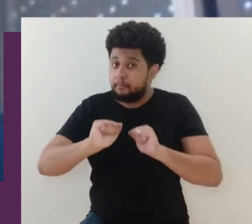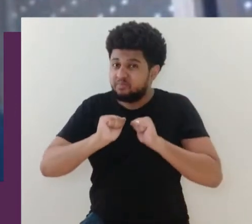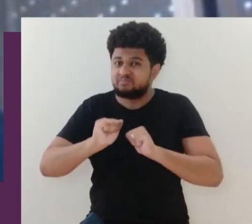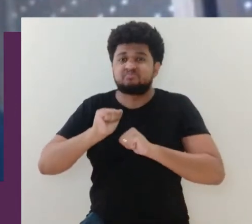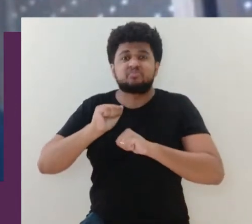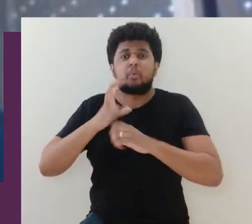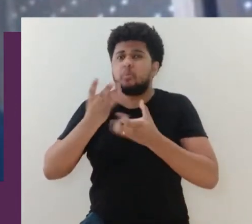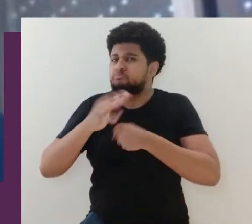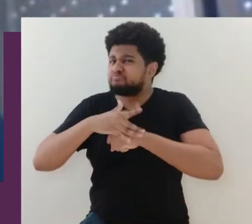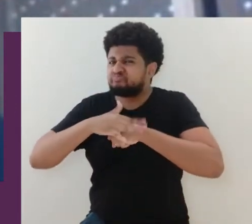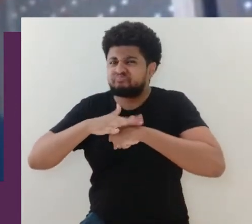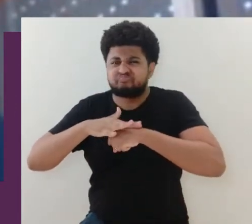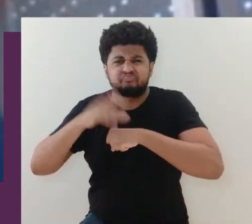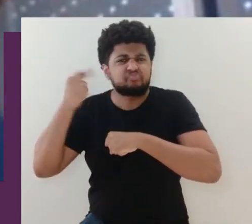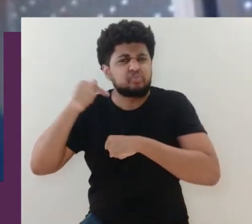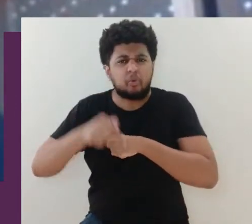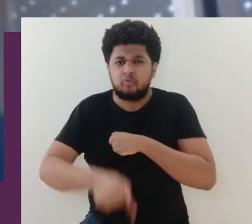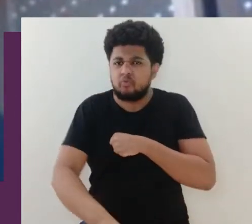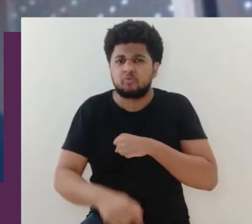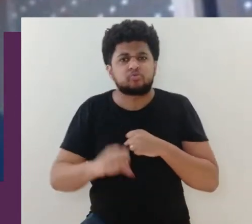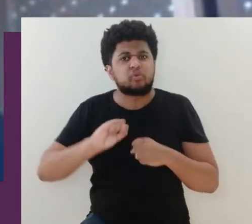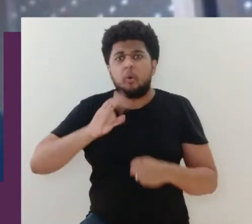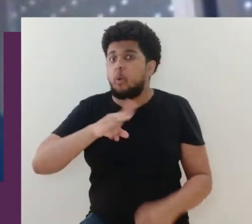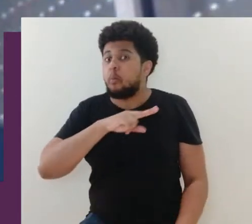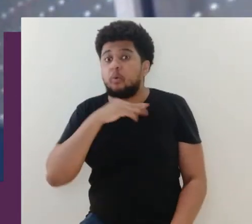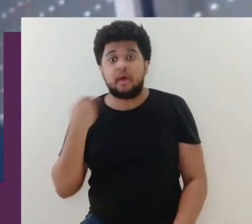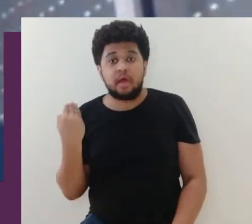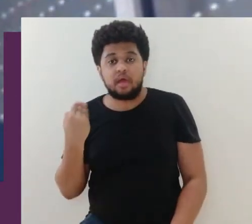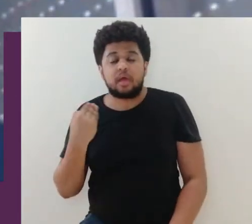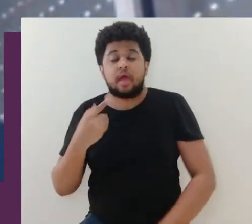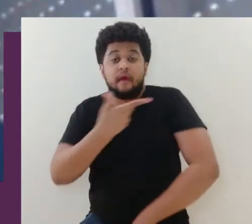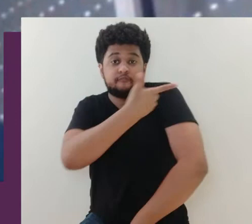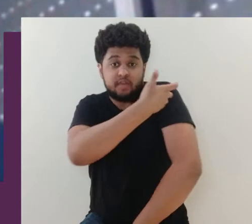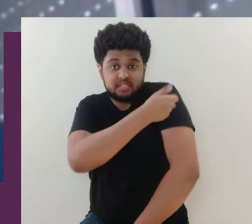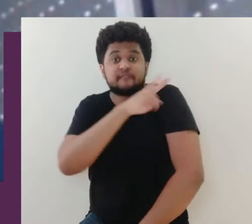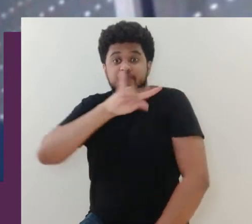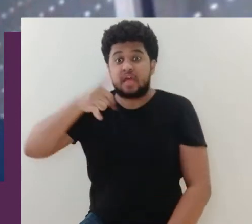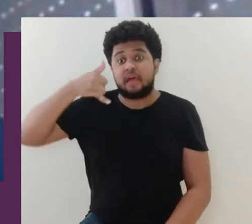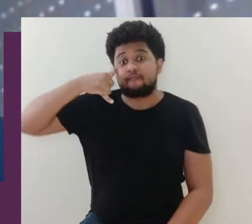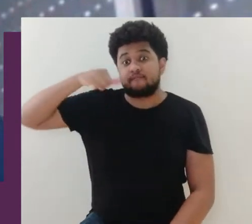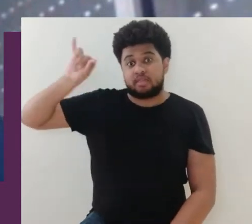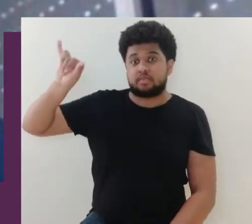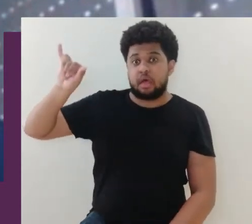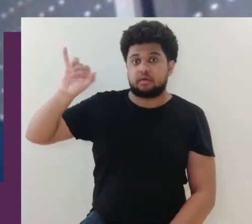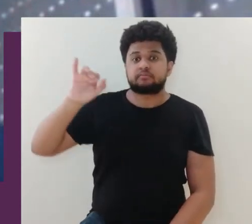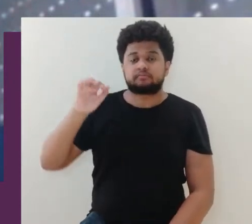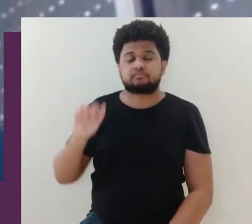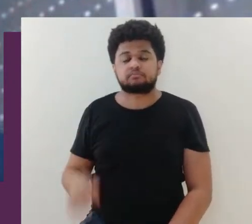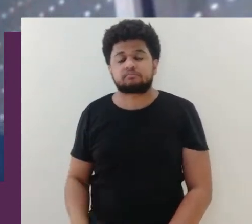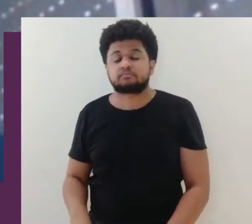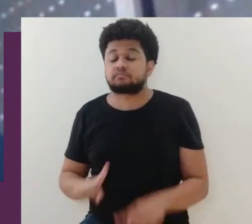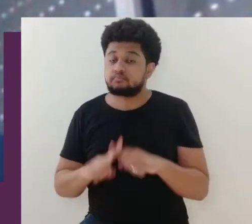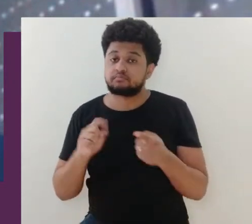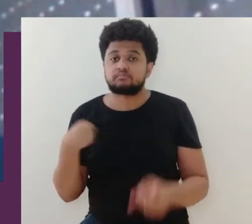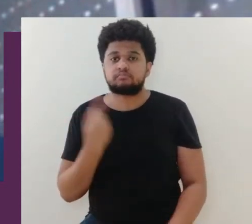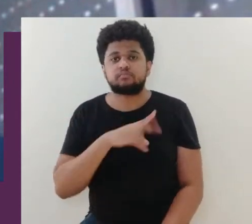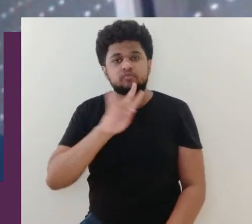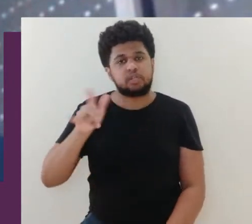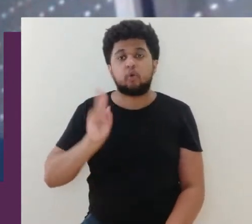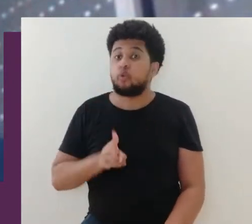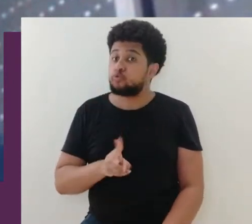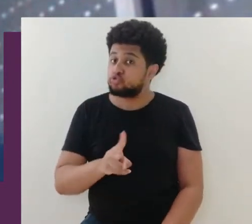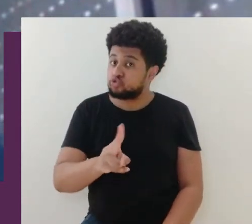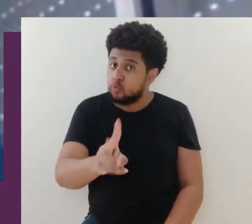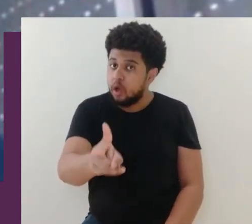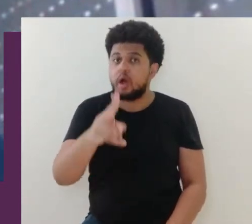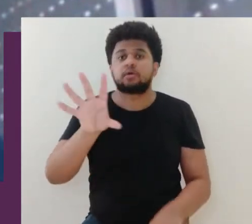é ela realmente ficar muito ruim ou evoluir para um quadro de óbito. E a vacina vai impedir esse tipo de coisa. Mas nós vamos